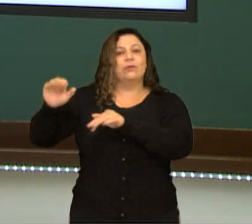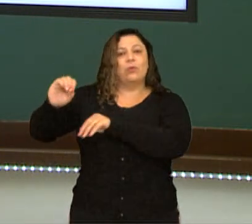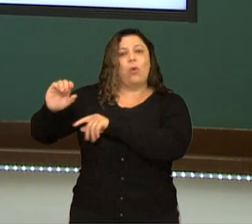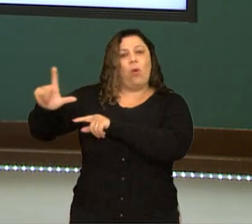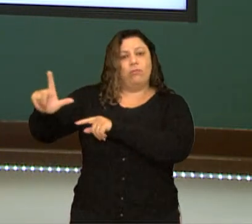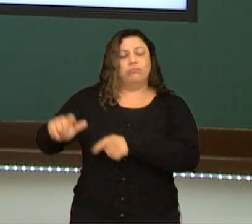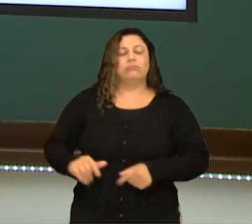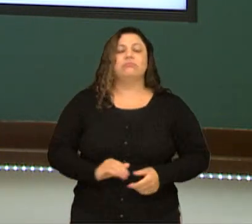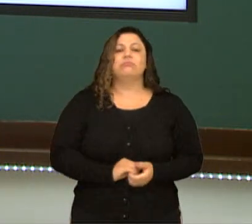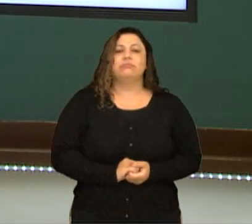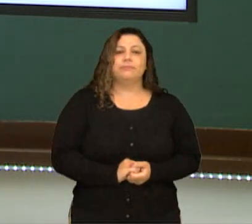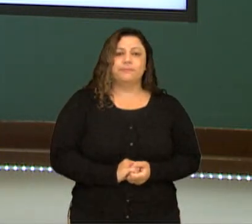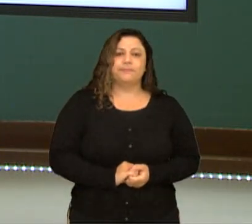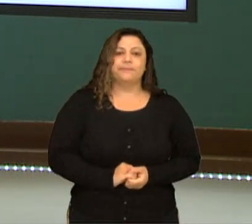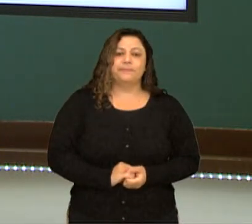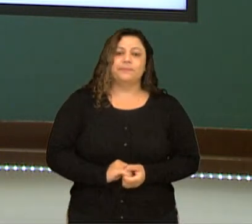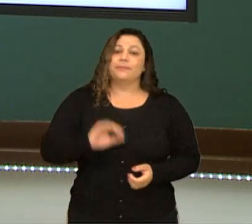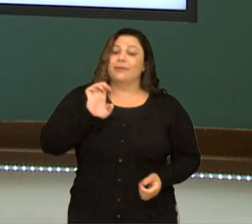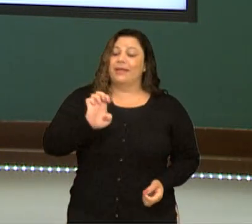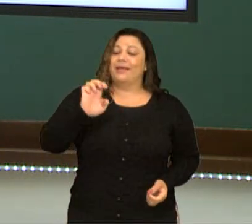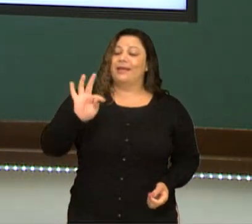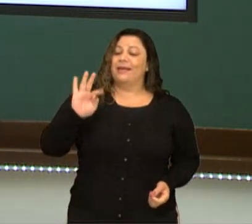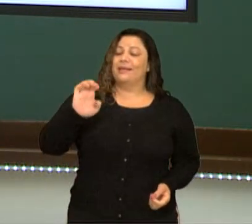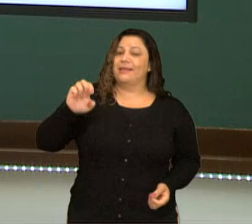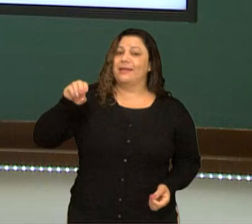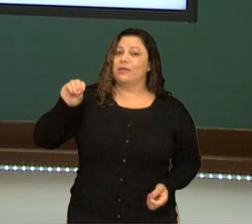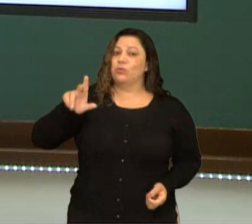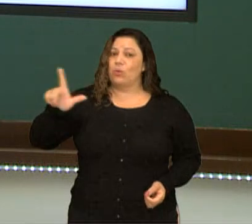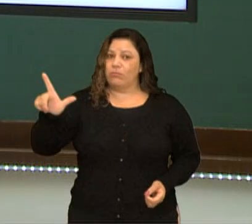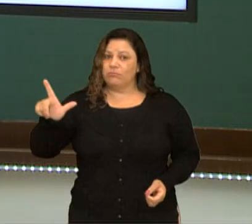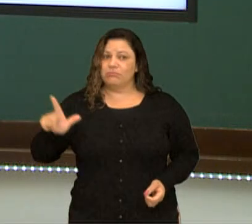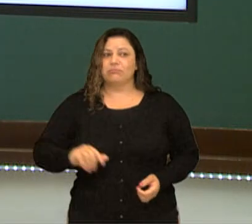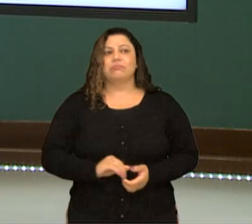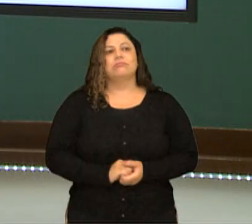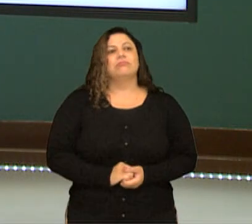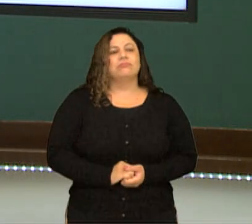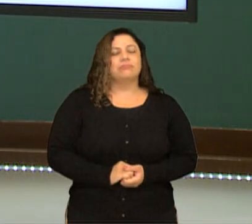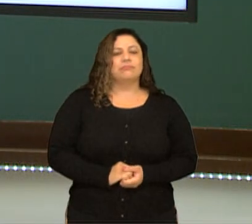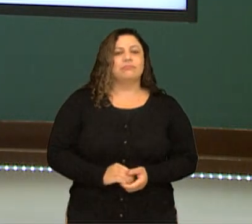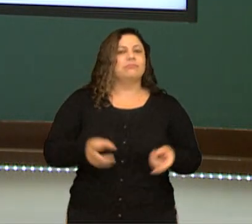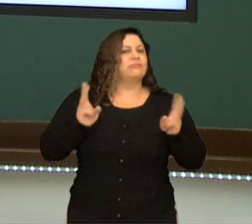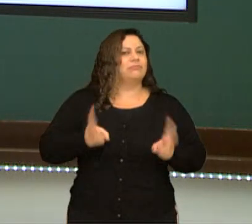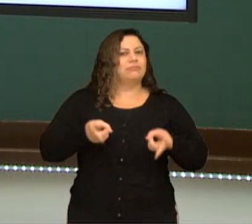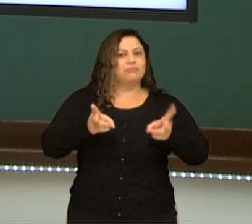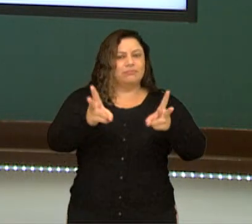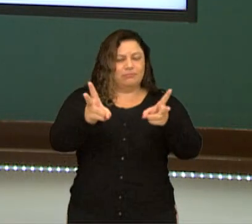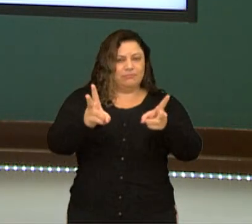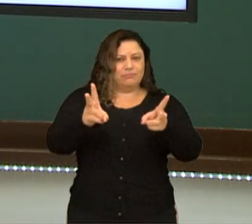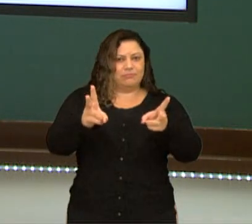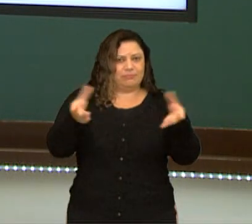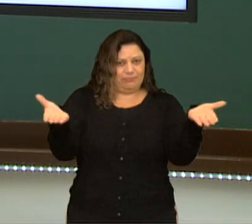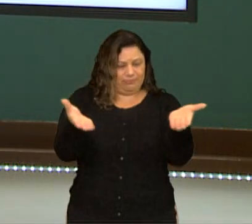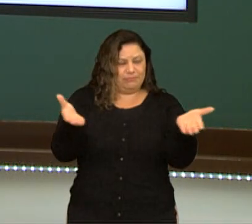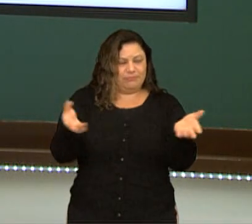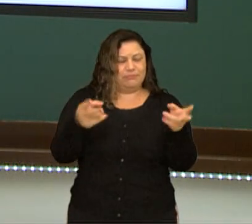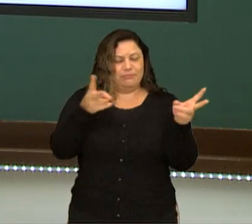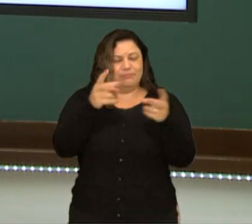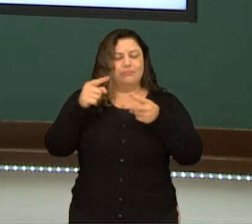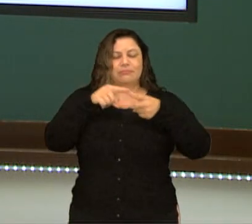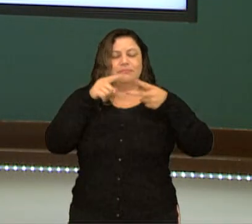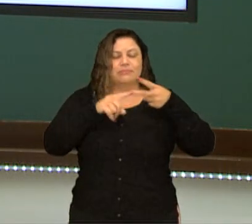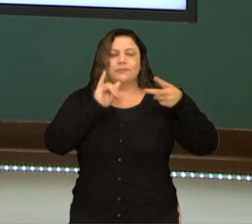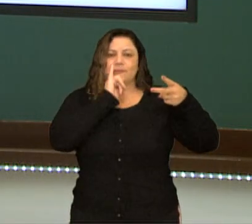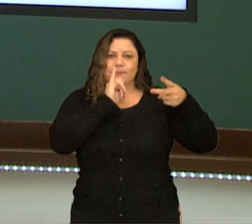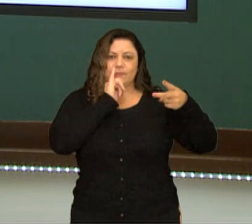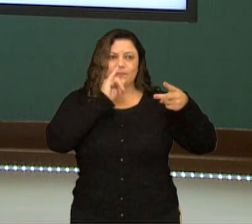ol. Etenol. Tá? Então, vamos seguir aqui. Vamos trabalhar mais esses 2